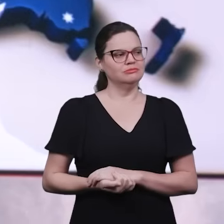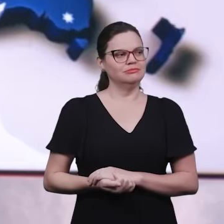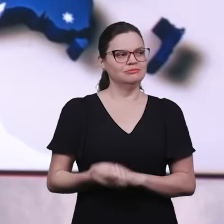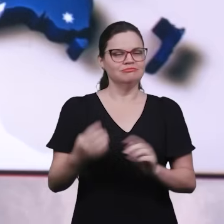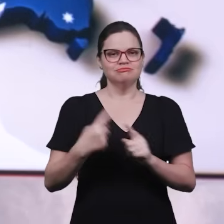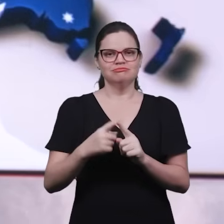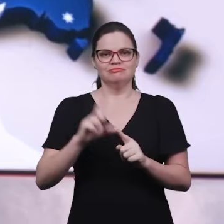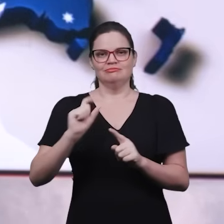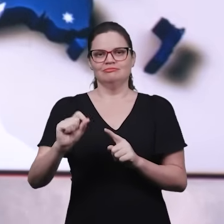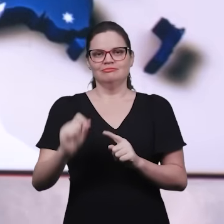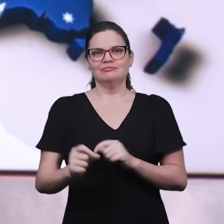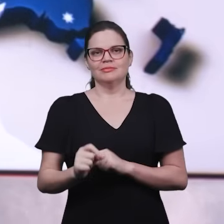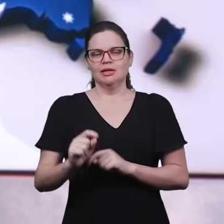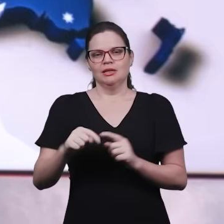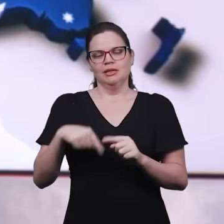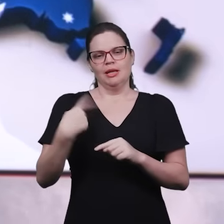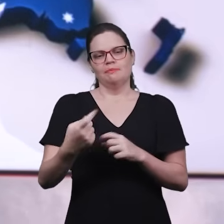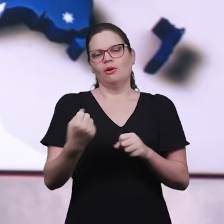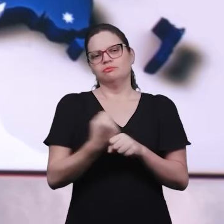passando algum tempo,